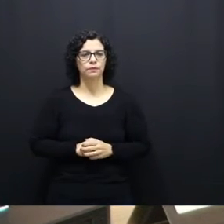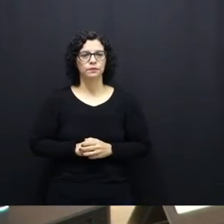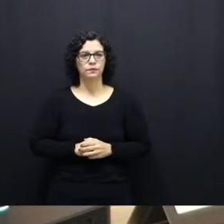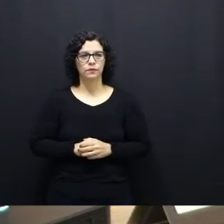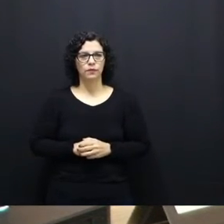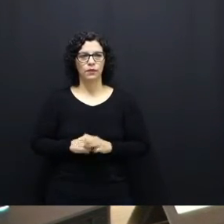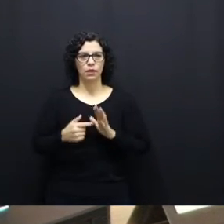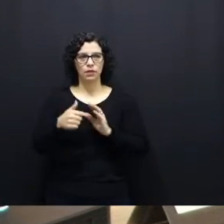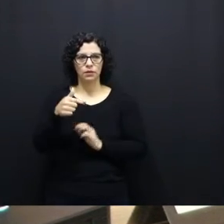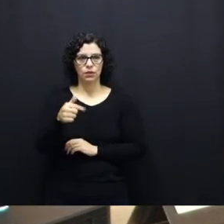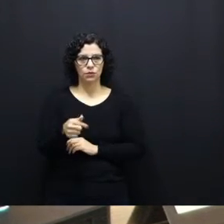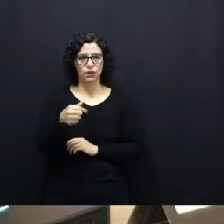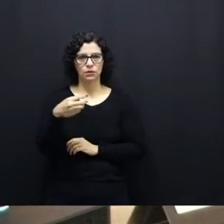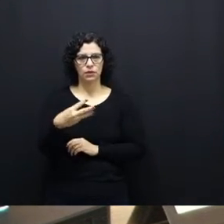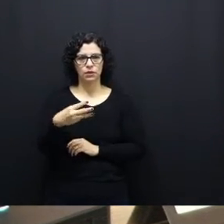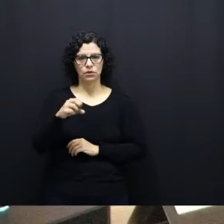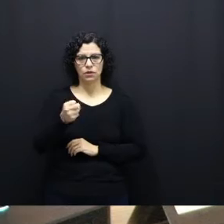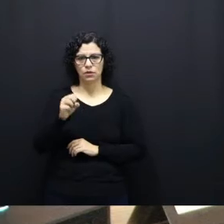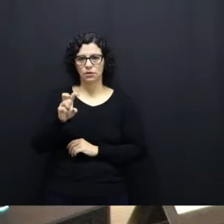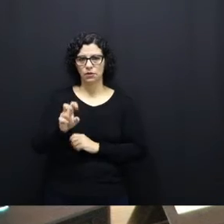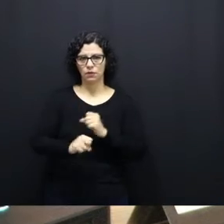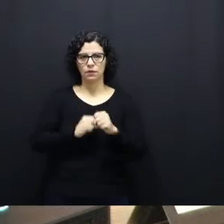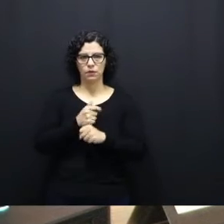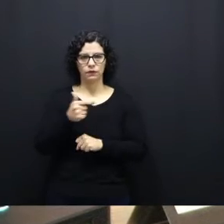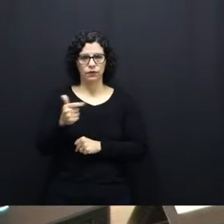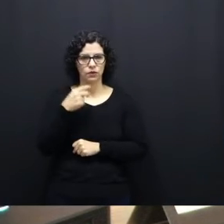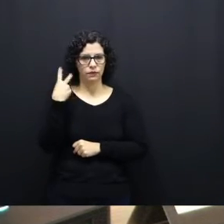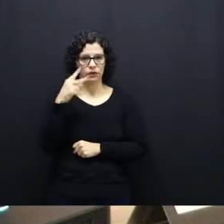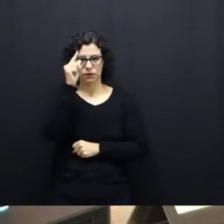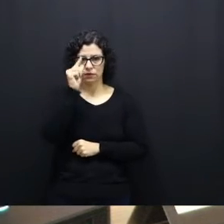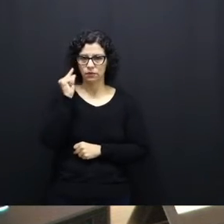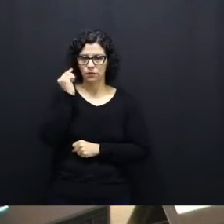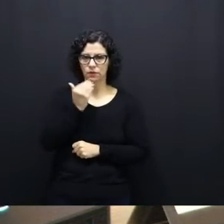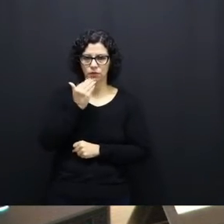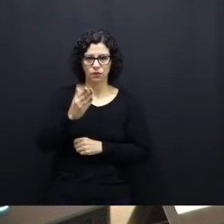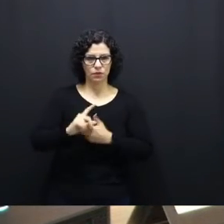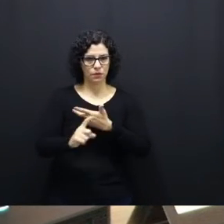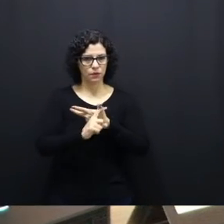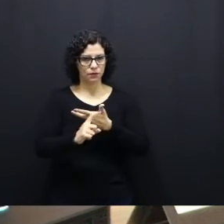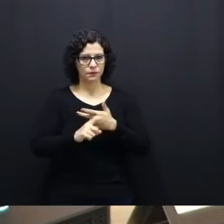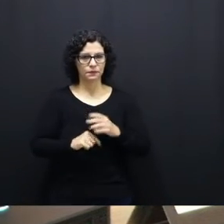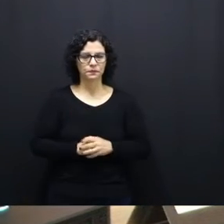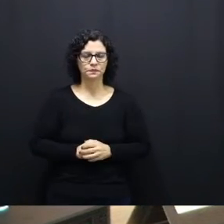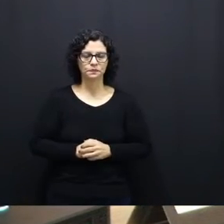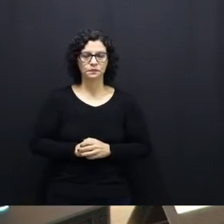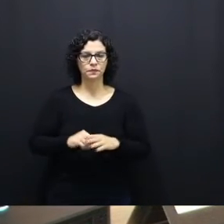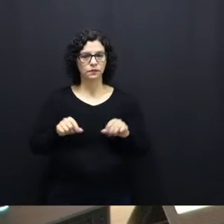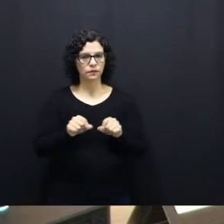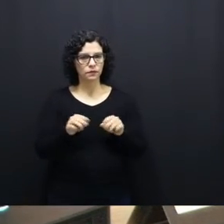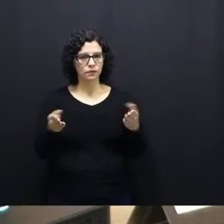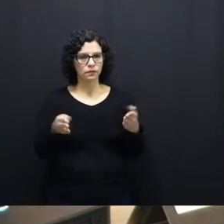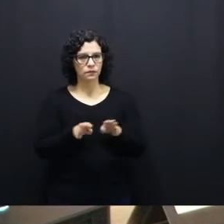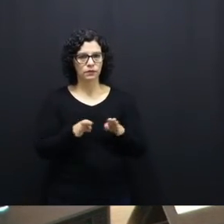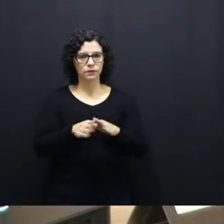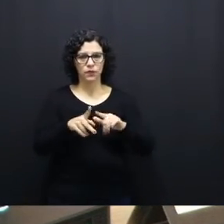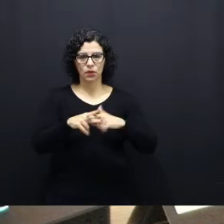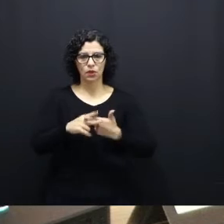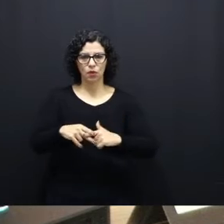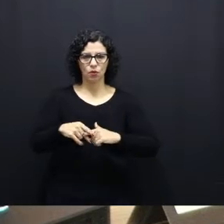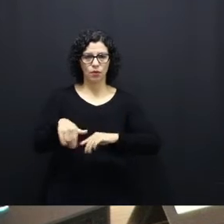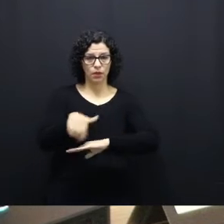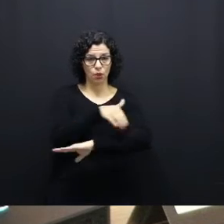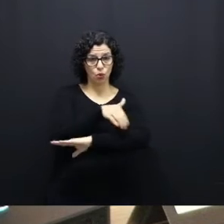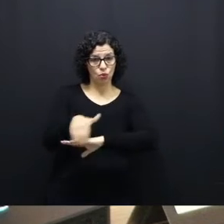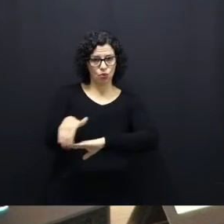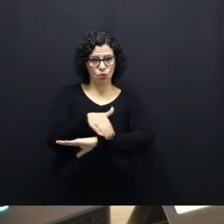indicação do 7385 2022 da vereadora Fátima de Paula Poder Executivo que seja realizado o reparo de super